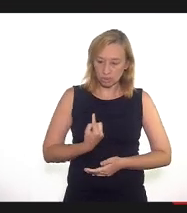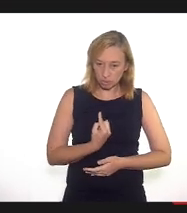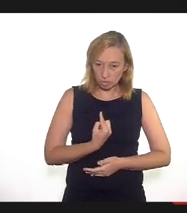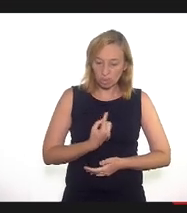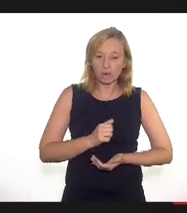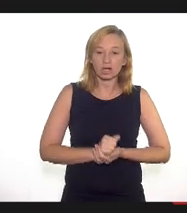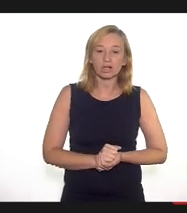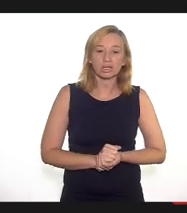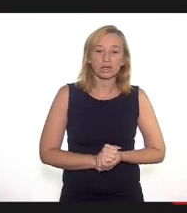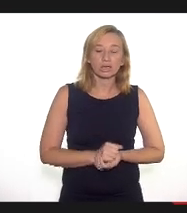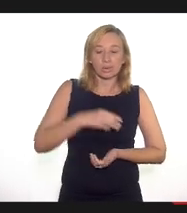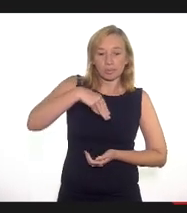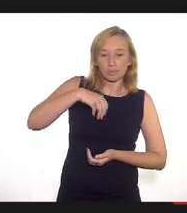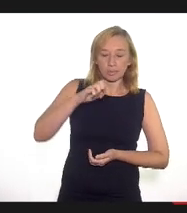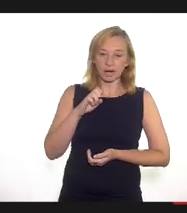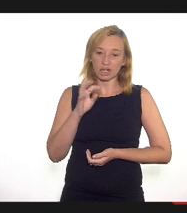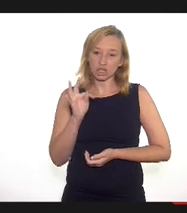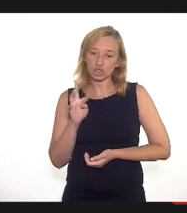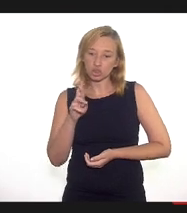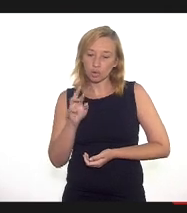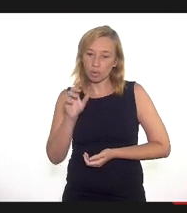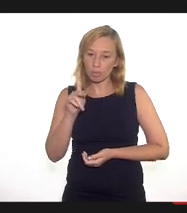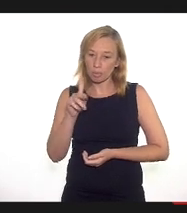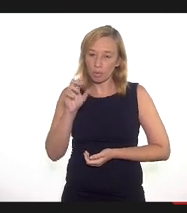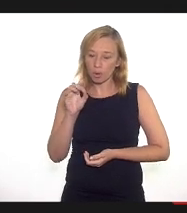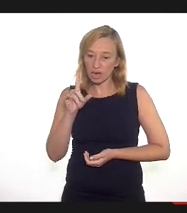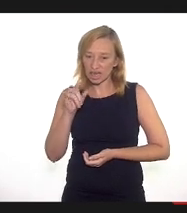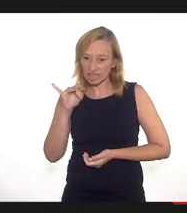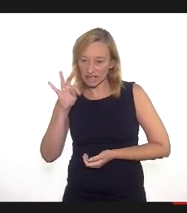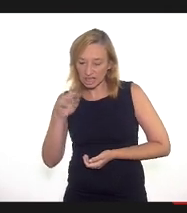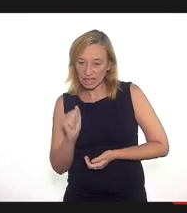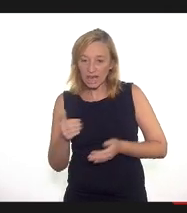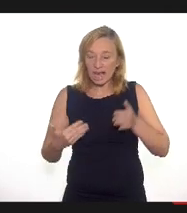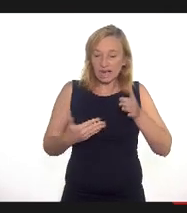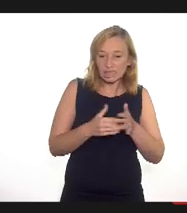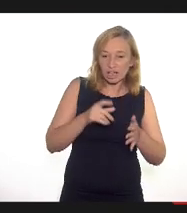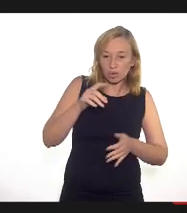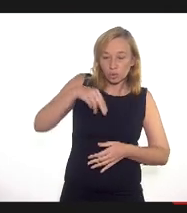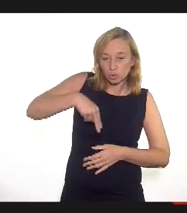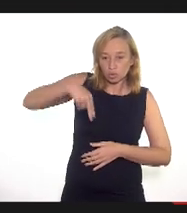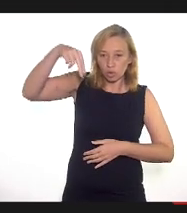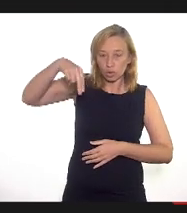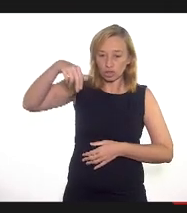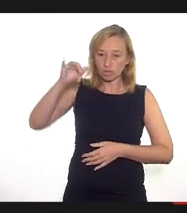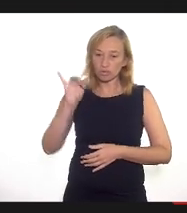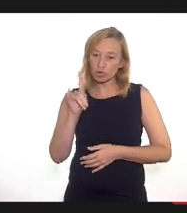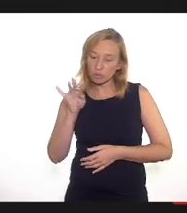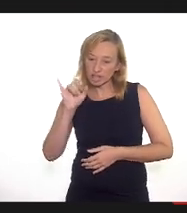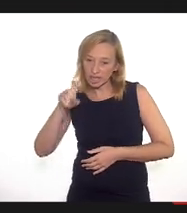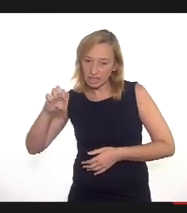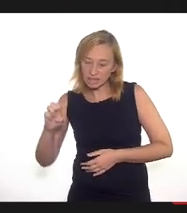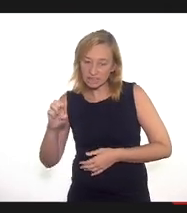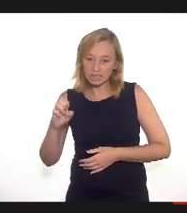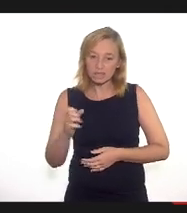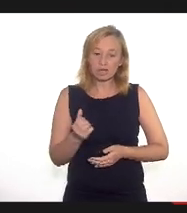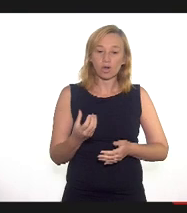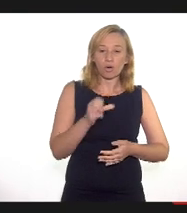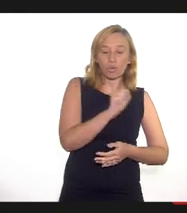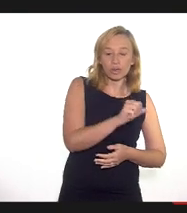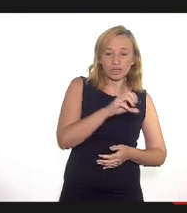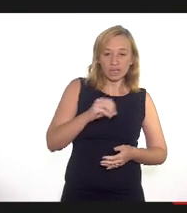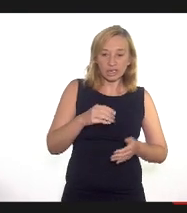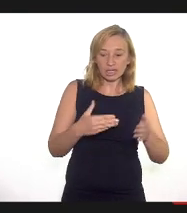região metropolitana até o norte fluminense, tivemos uma média entre 80% a 90% de